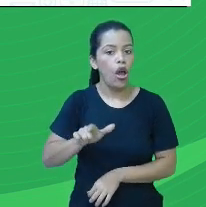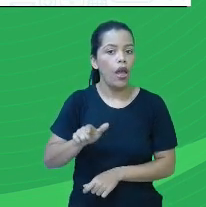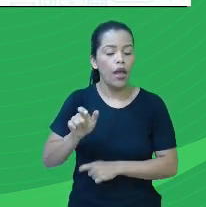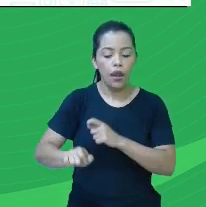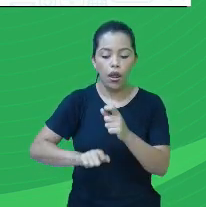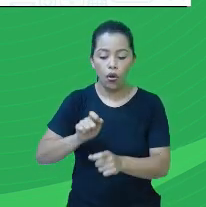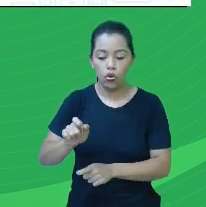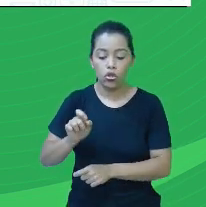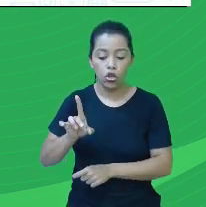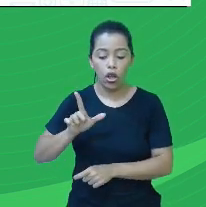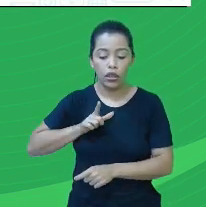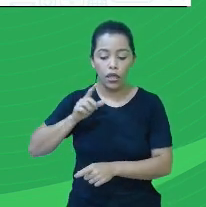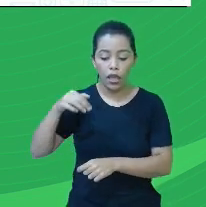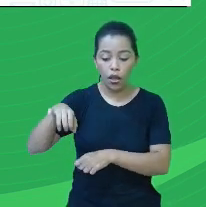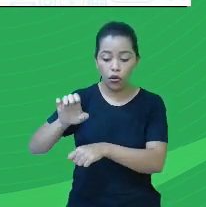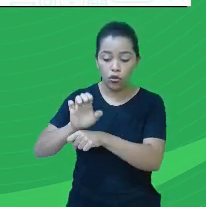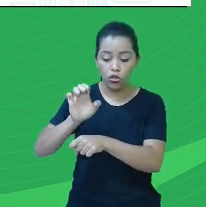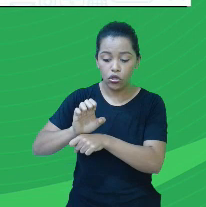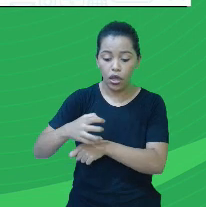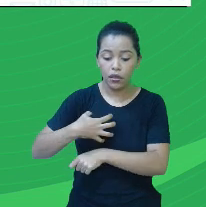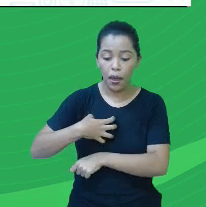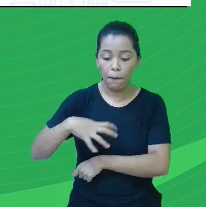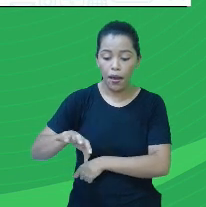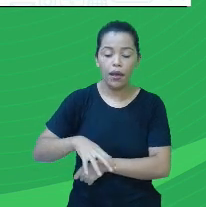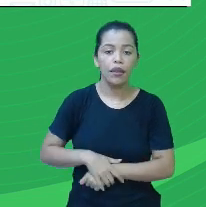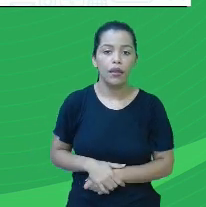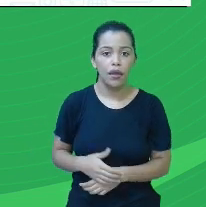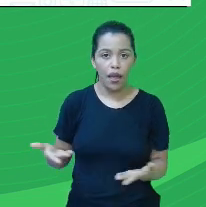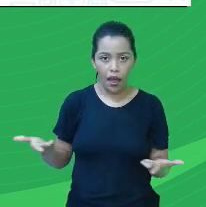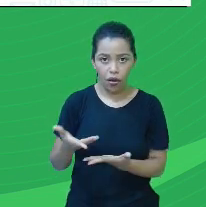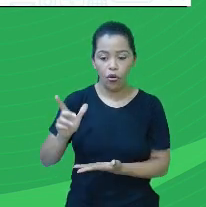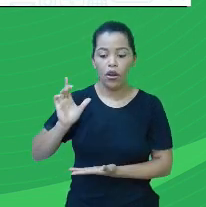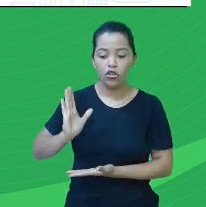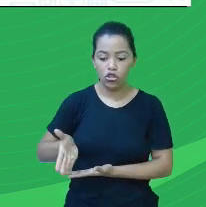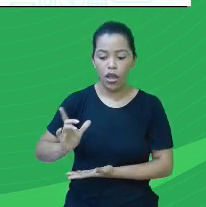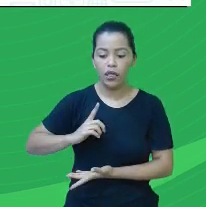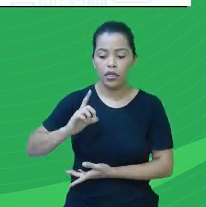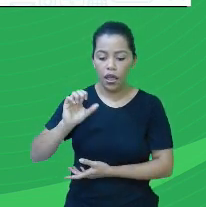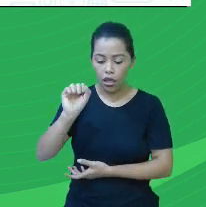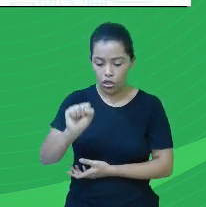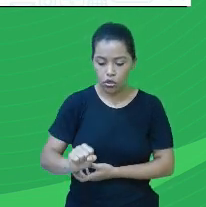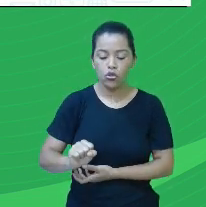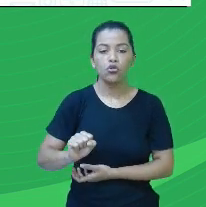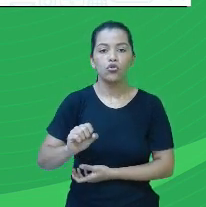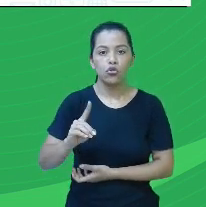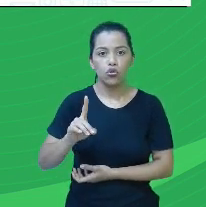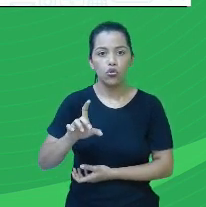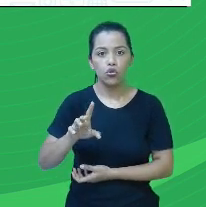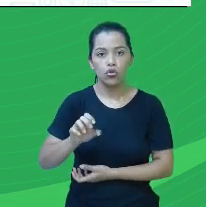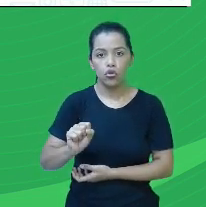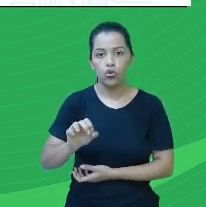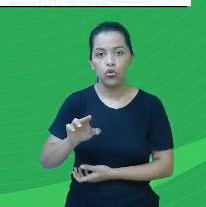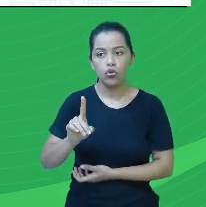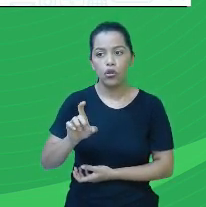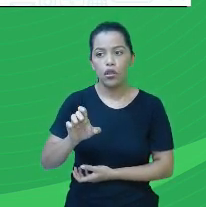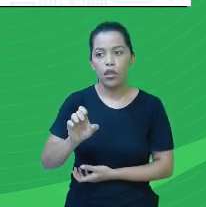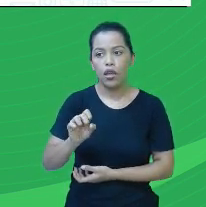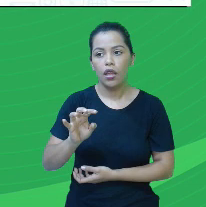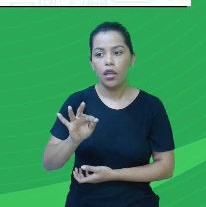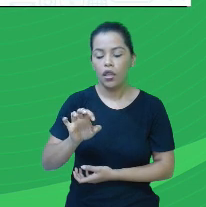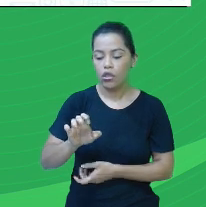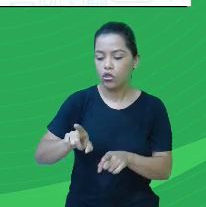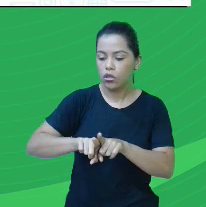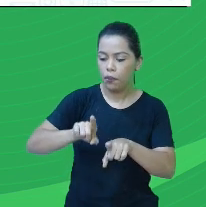da Bahia. Aí já está abrangendo os estados da região sudeste também. Veja que mudaram, né?